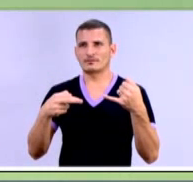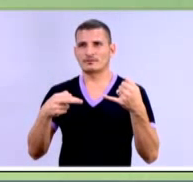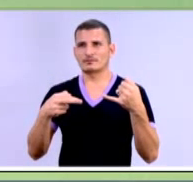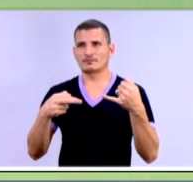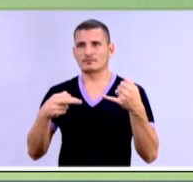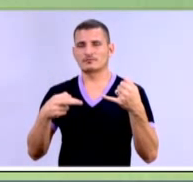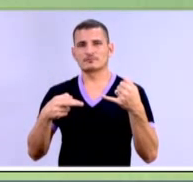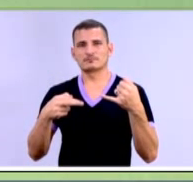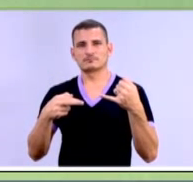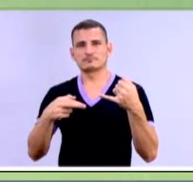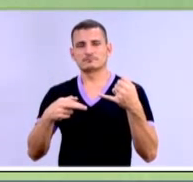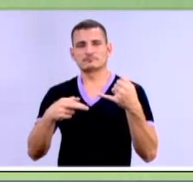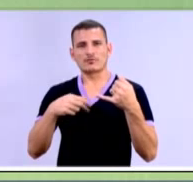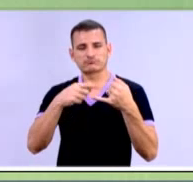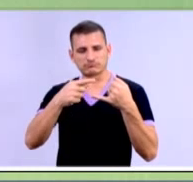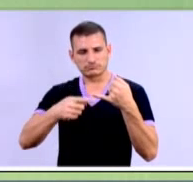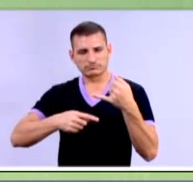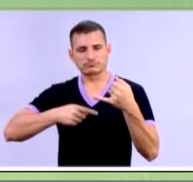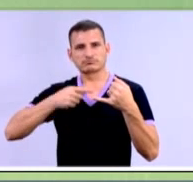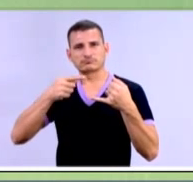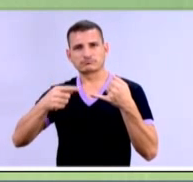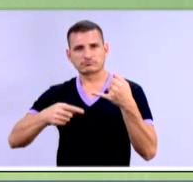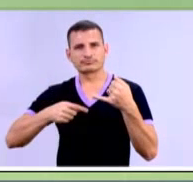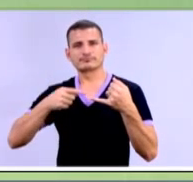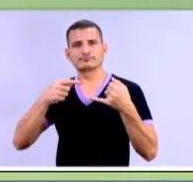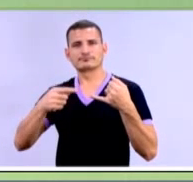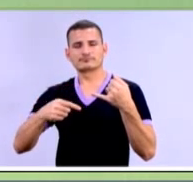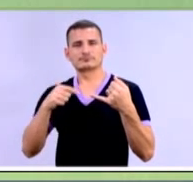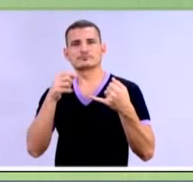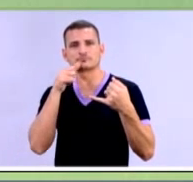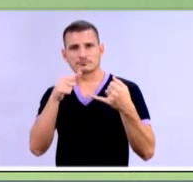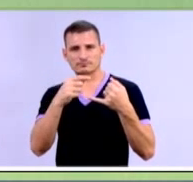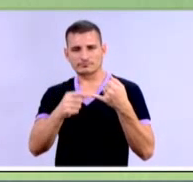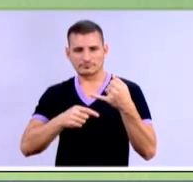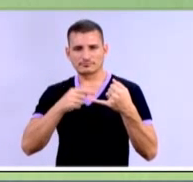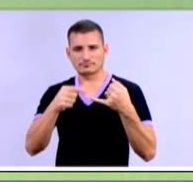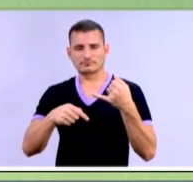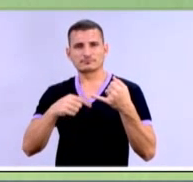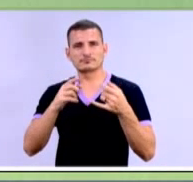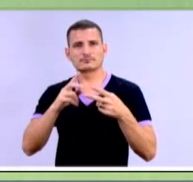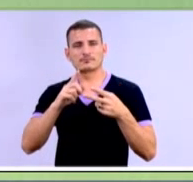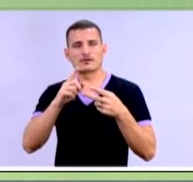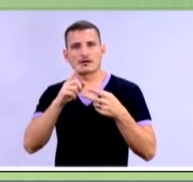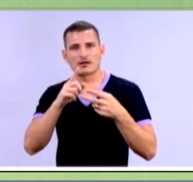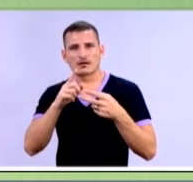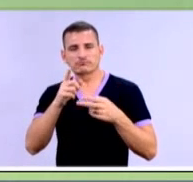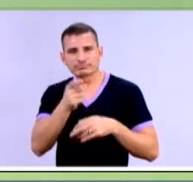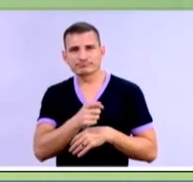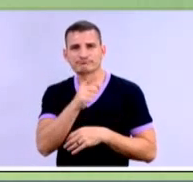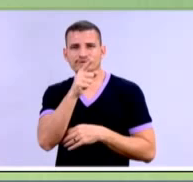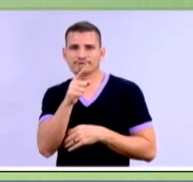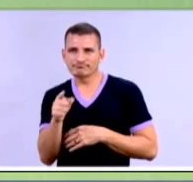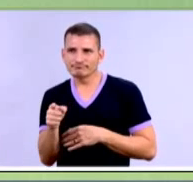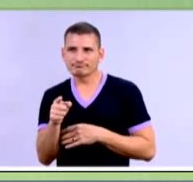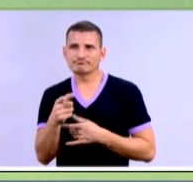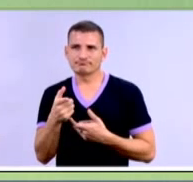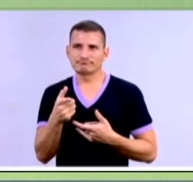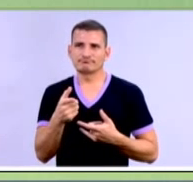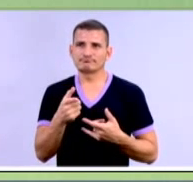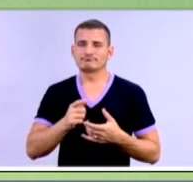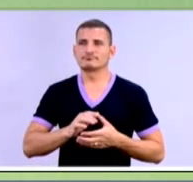geradas pelos fios tendem a se cancelar, devido que é a inversão da onda. A gente vai ver na imagem para ilustrar